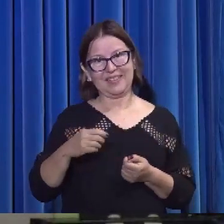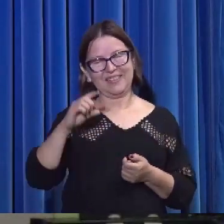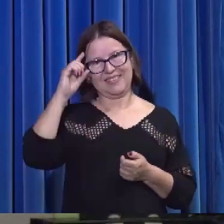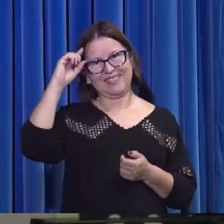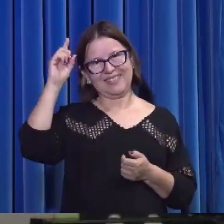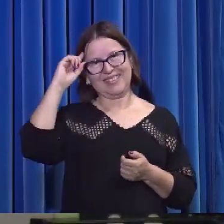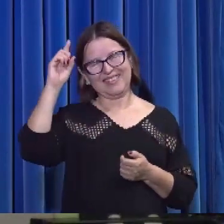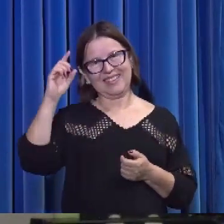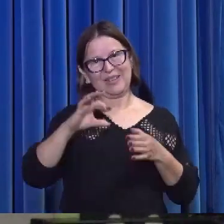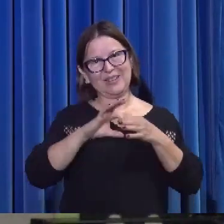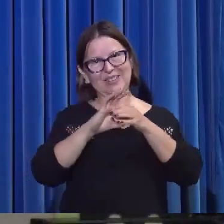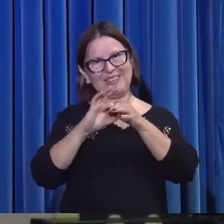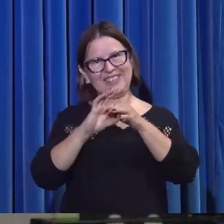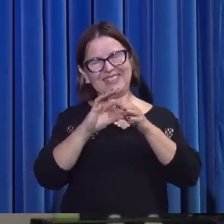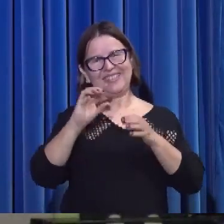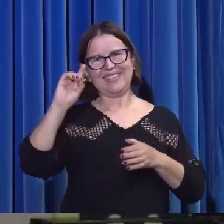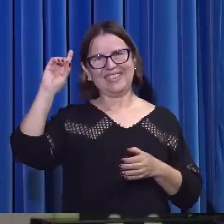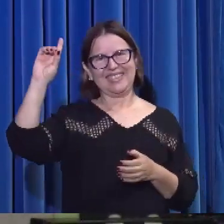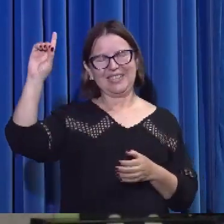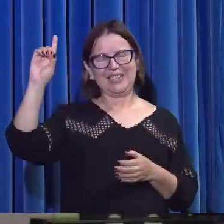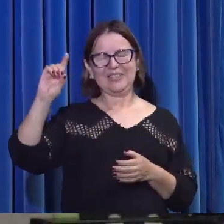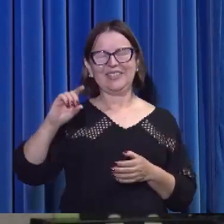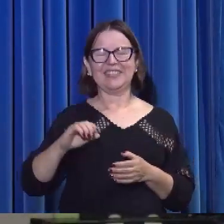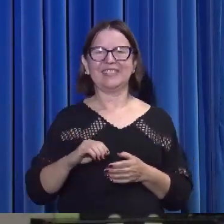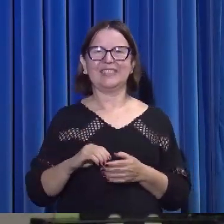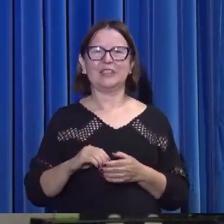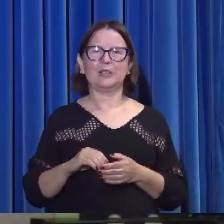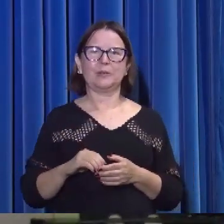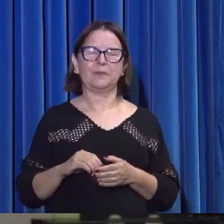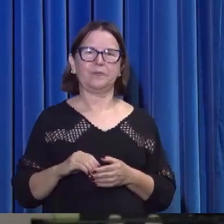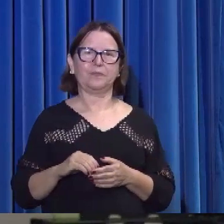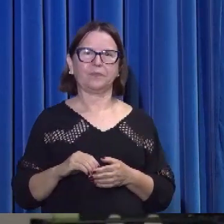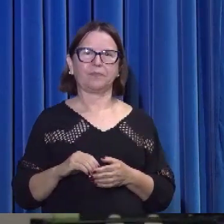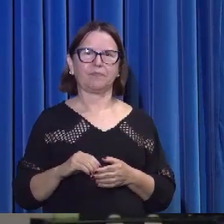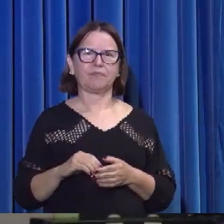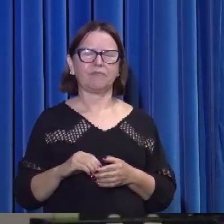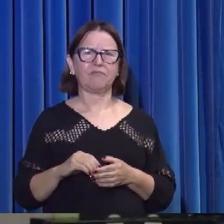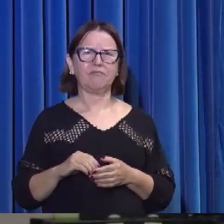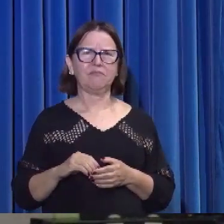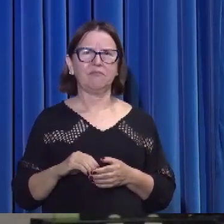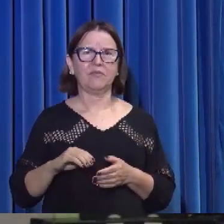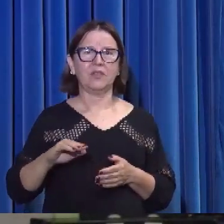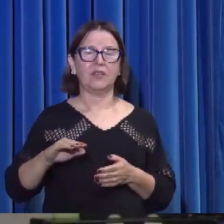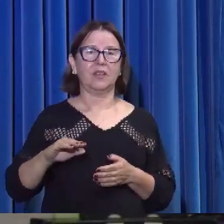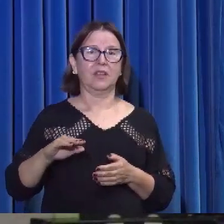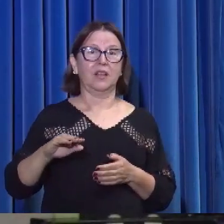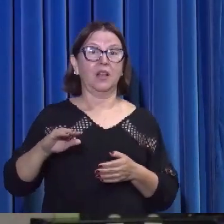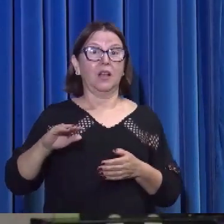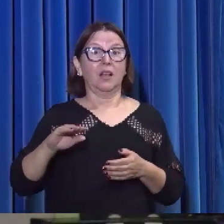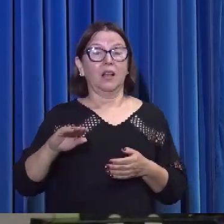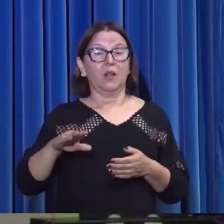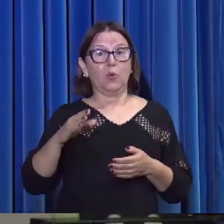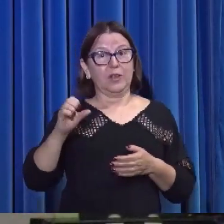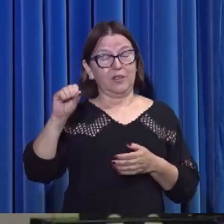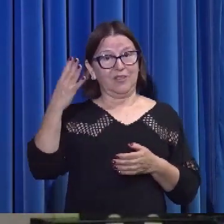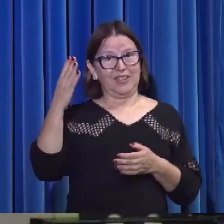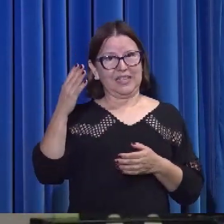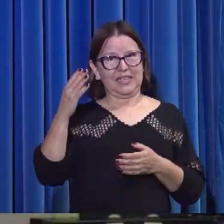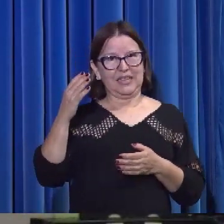esse Deus. Em meio às pestes, epidemias, fomes e terremotos, estamos seguros em Deus.